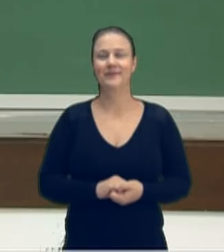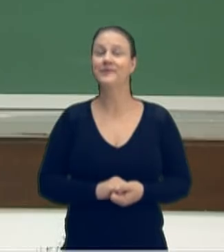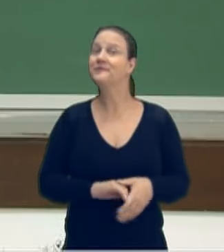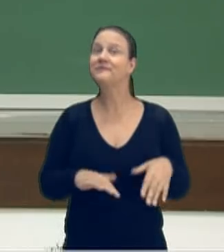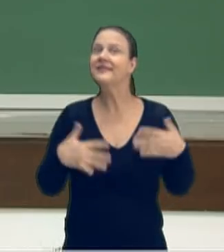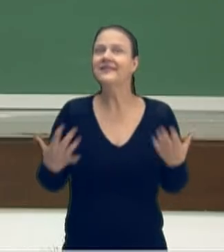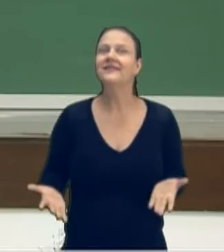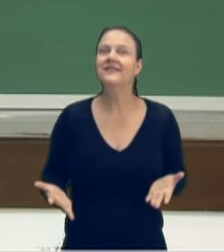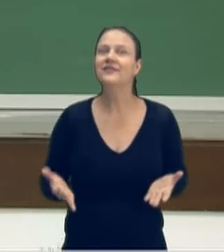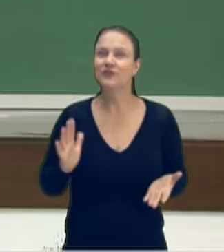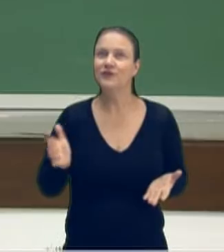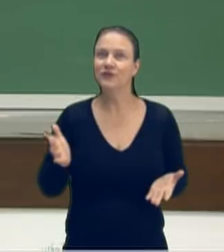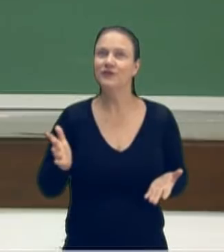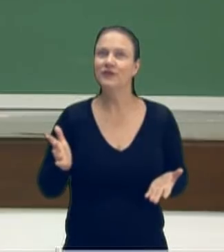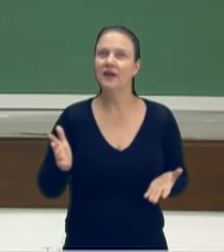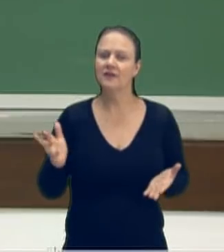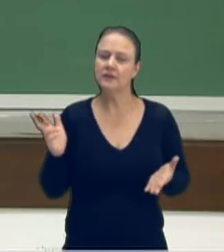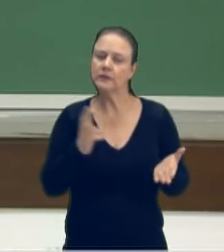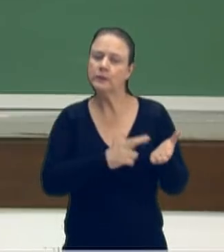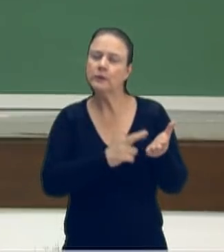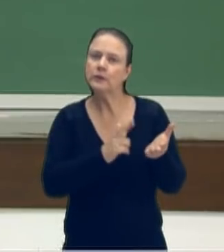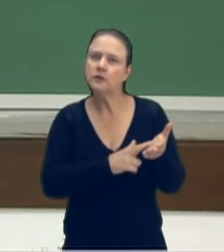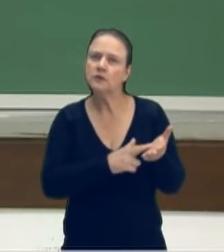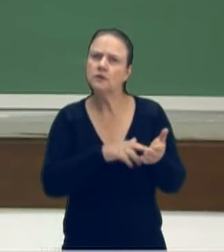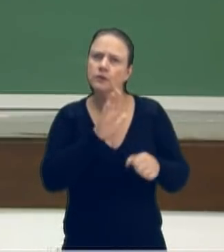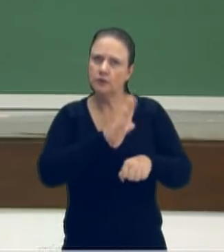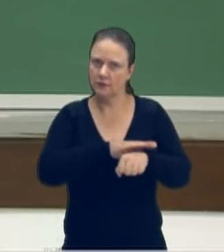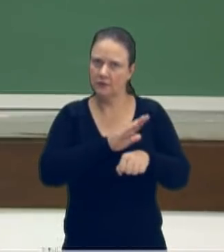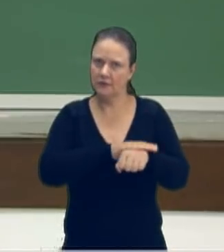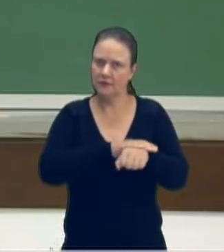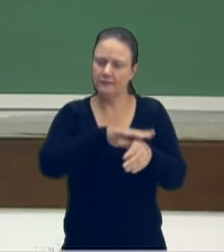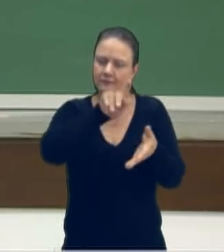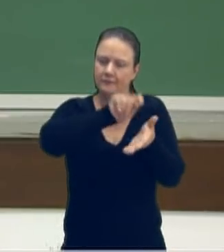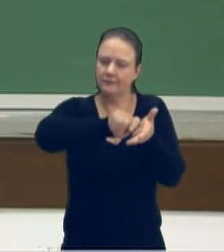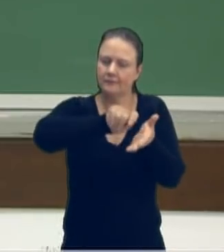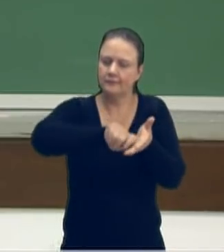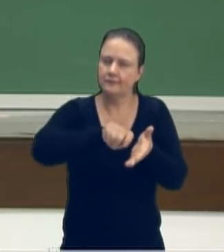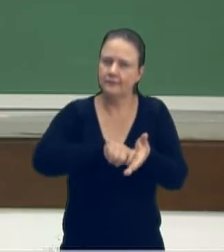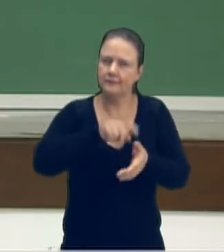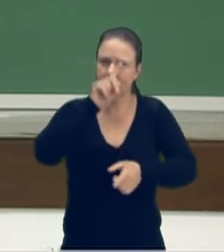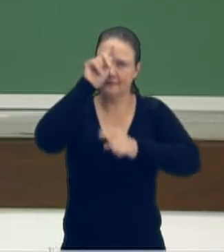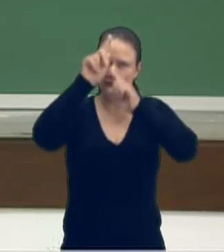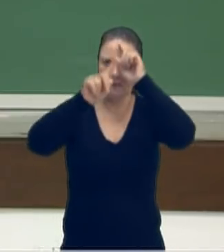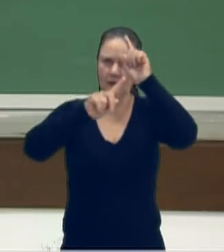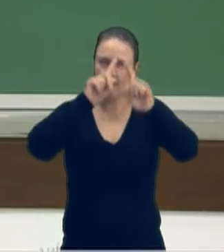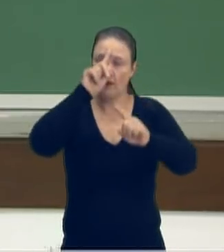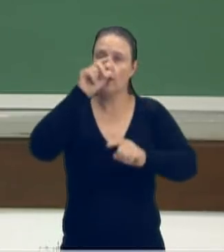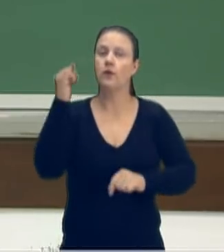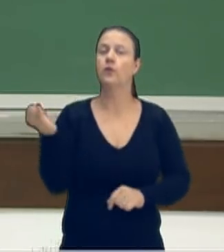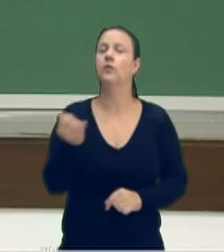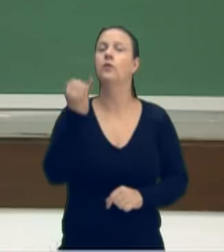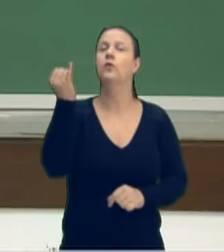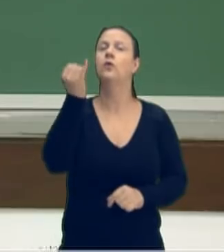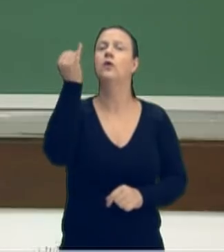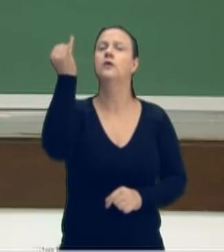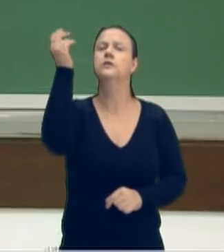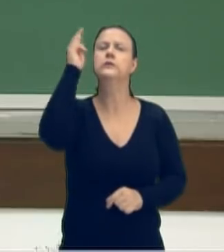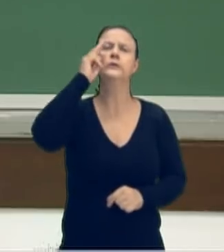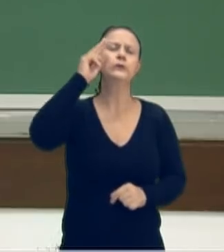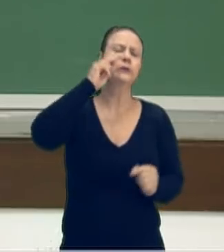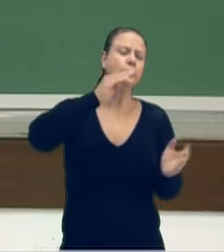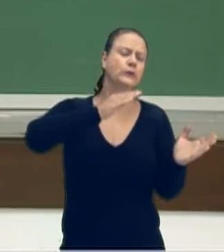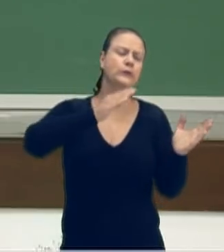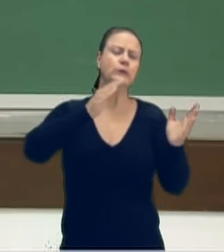E aí, galera, responderam? Vocês tiveram tempo para fazer, então, essa ideia sobre a importância do patrimônio